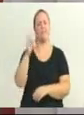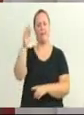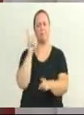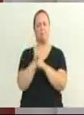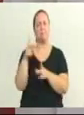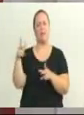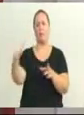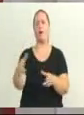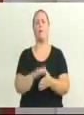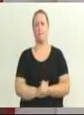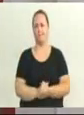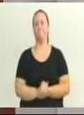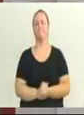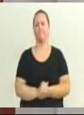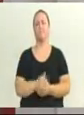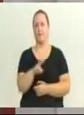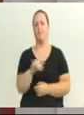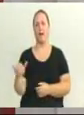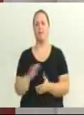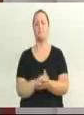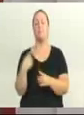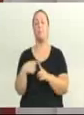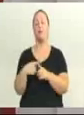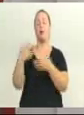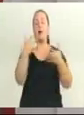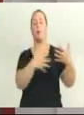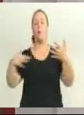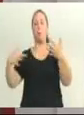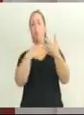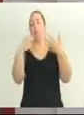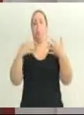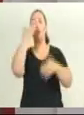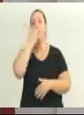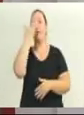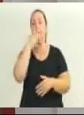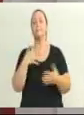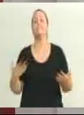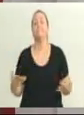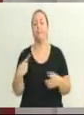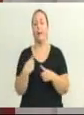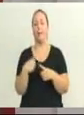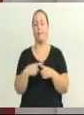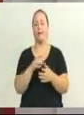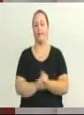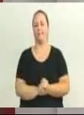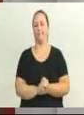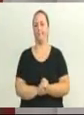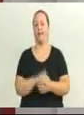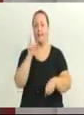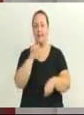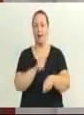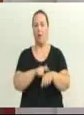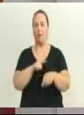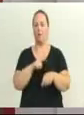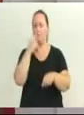e vai ter que ser juntado de pá, né? Porque quando eles fazem a cagada, não é pouco não, é